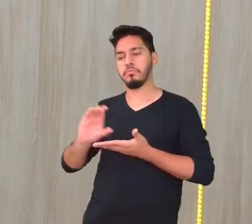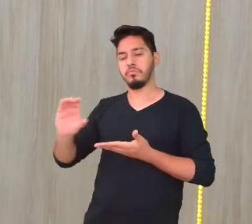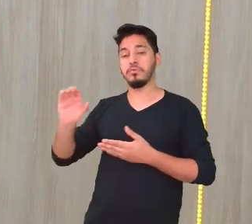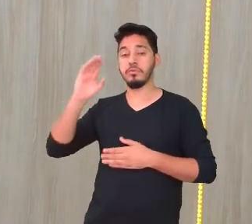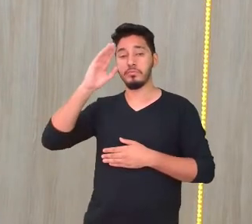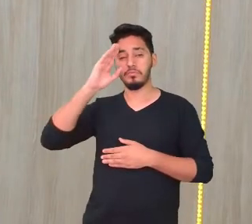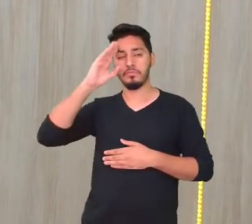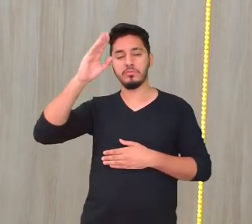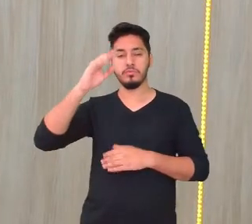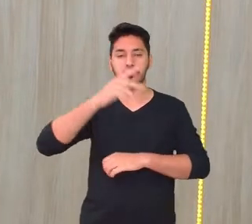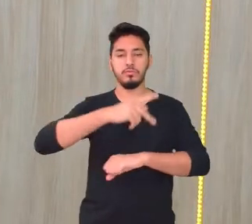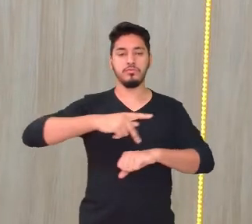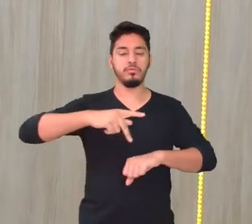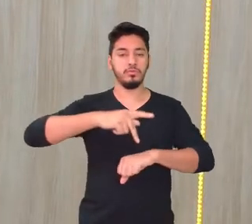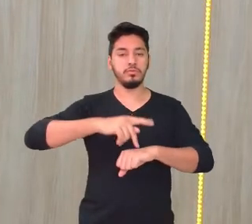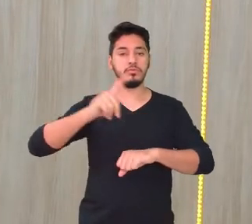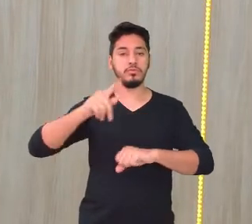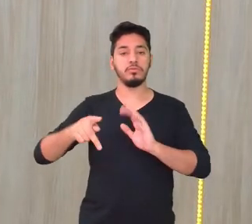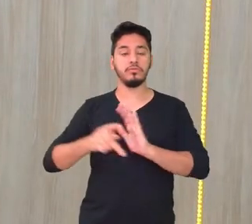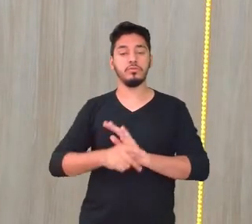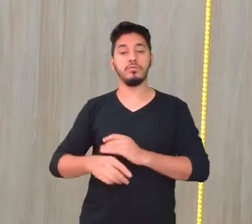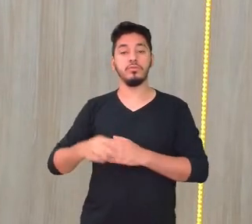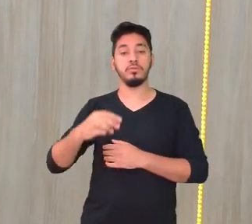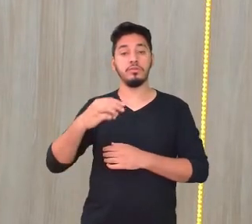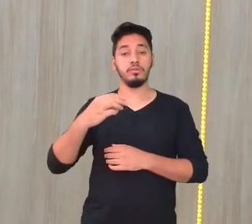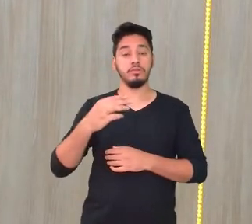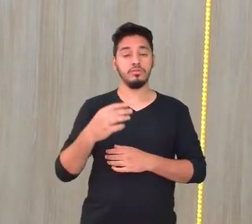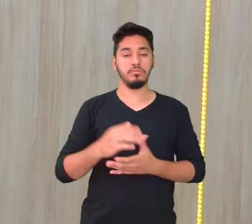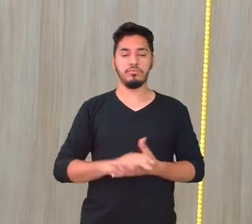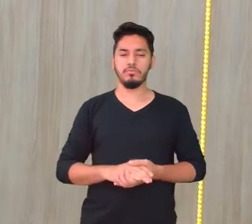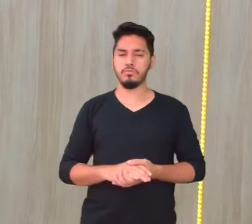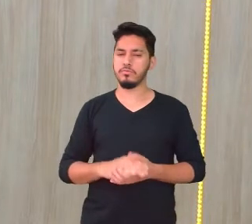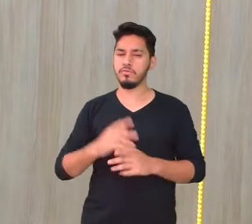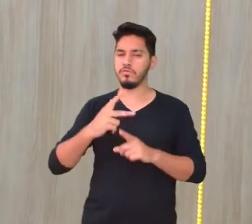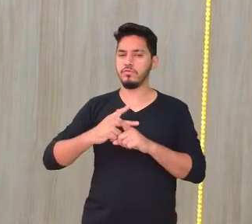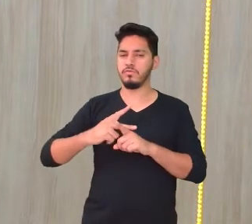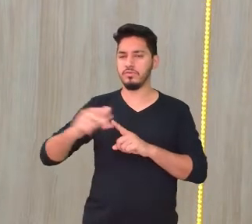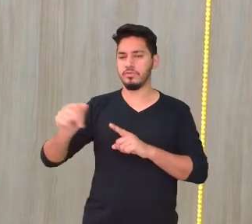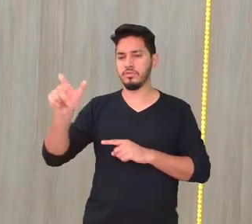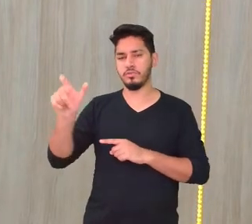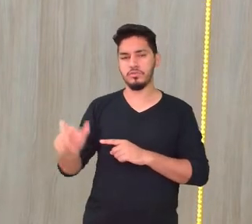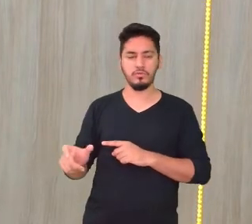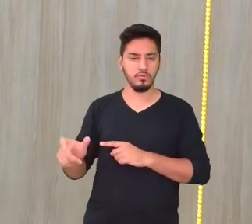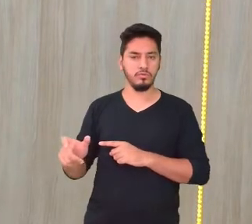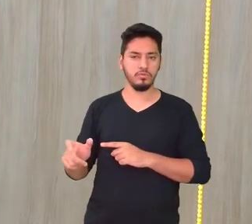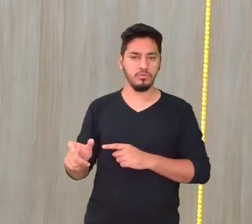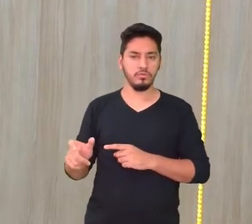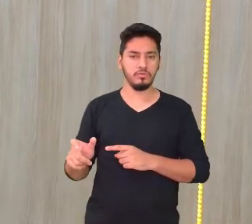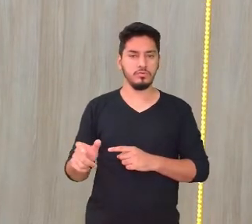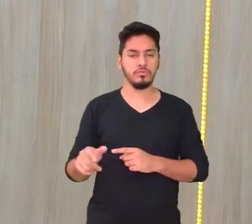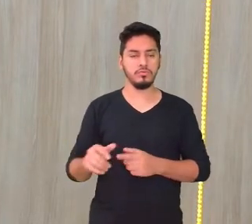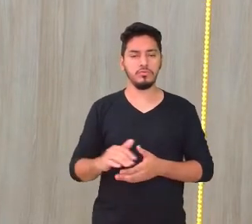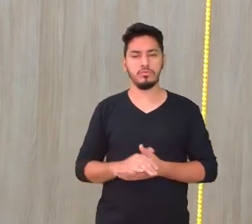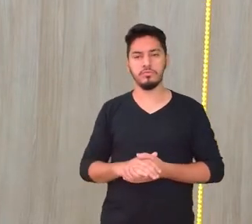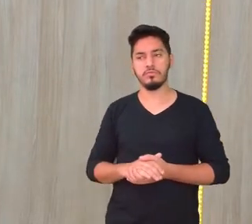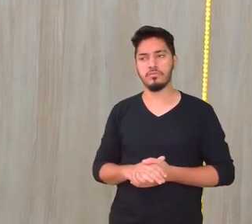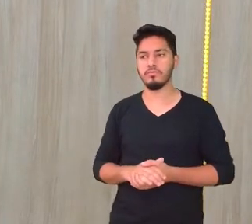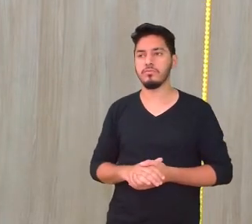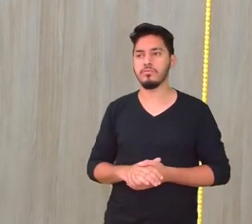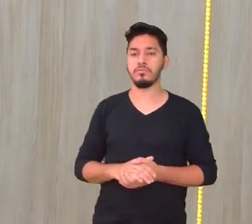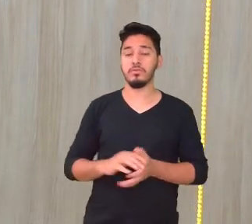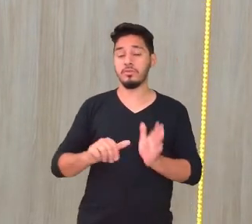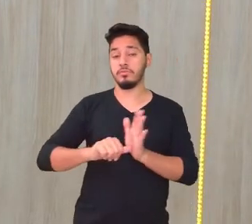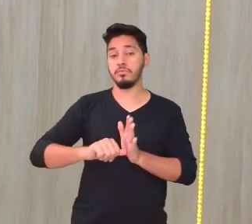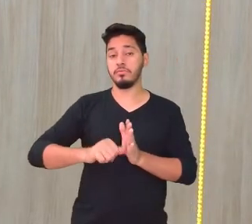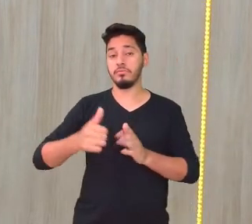para os países, né, da chamada Tríplice Entente, né, que foram os vencedores, né, em tese, né, da